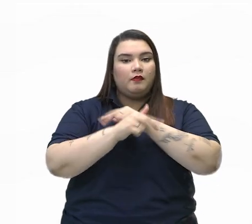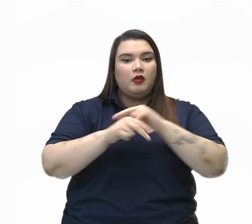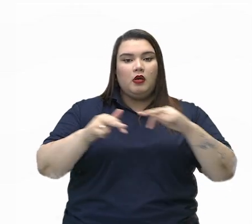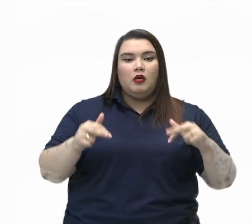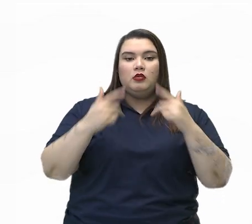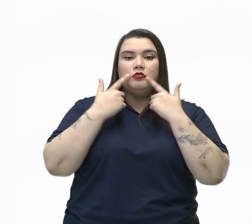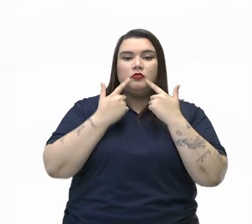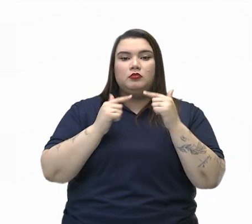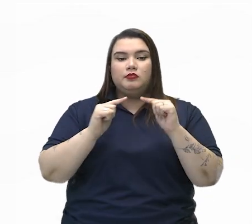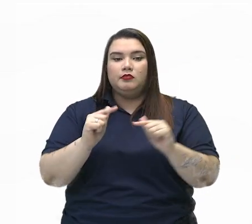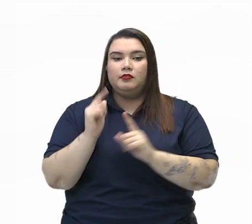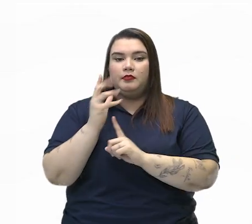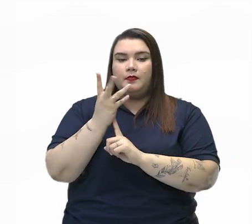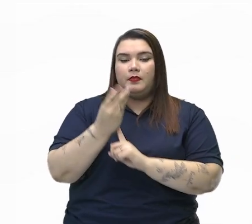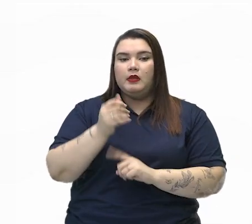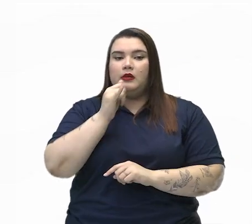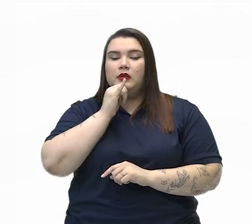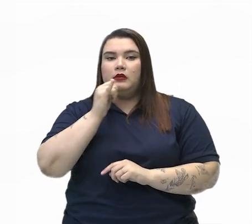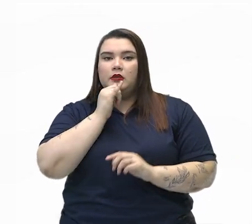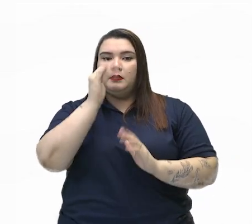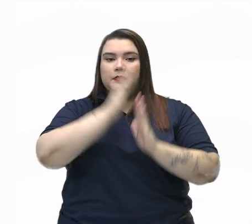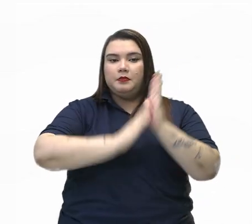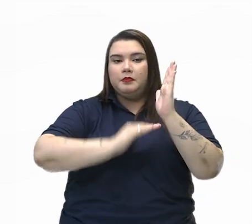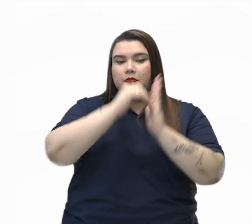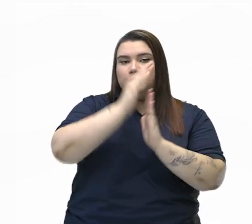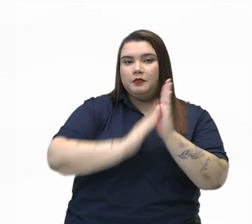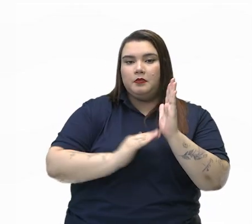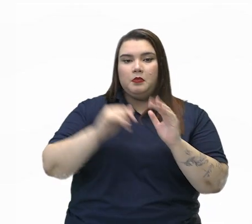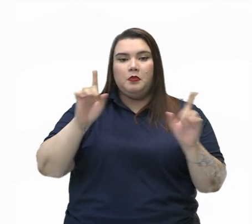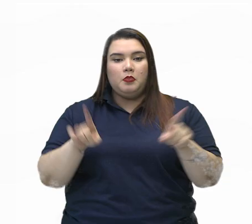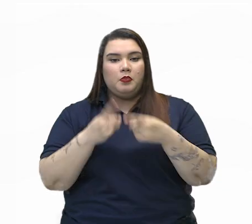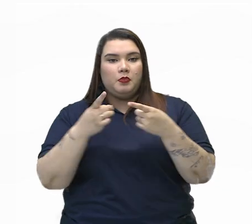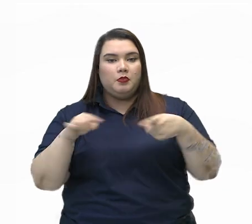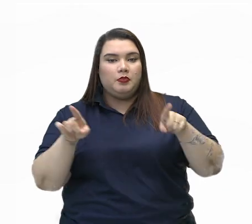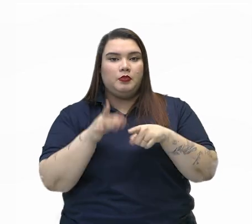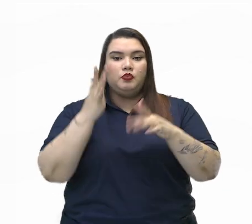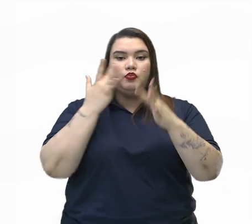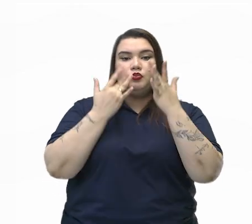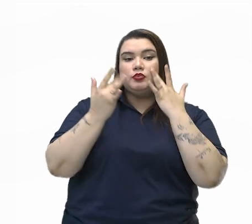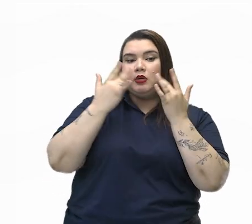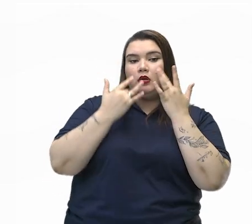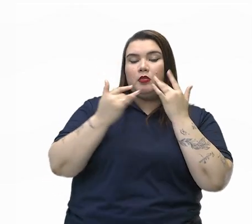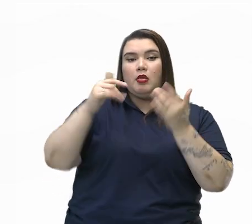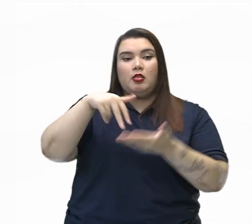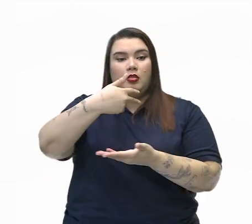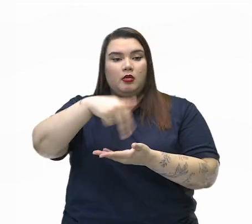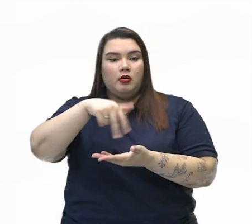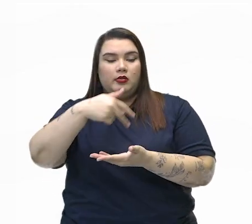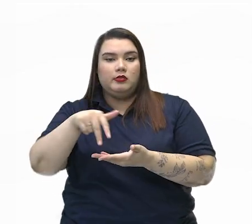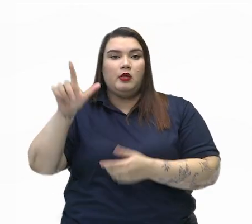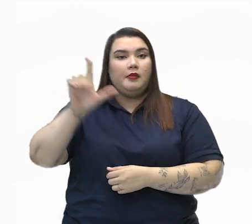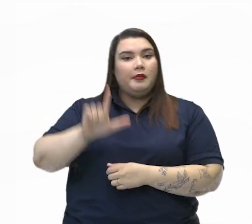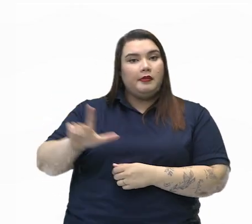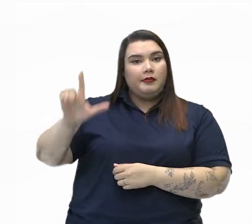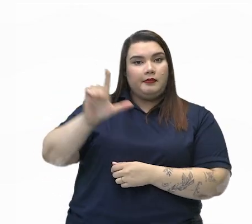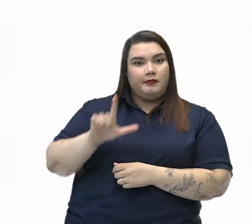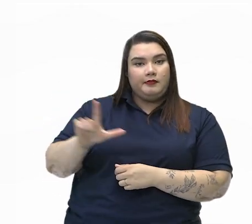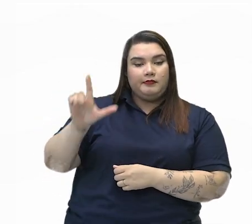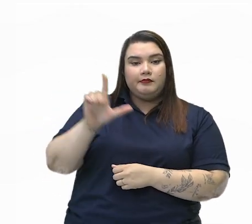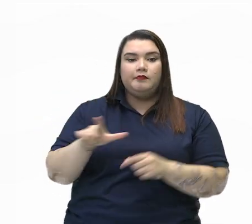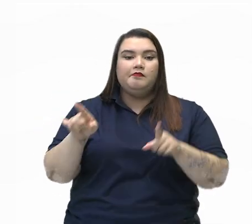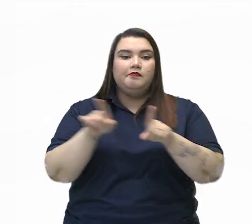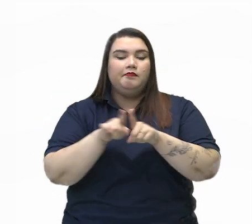por meio das diferentes linguagens artísticas, como a pintura, a música, o teatro, a